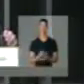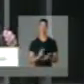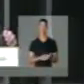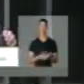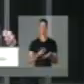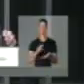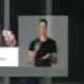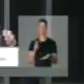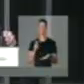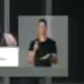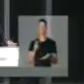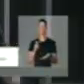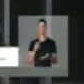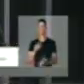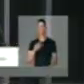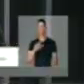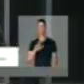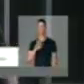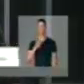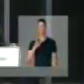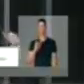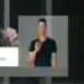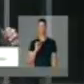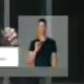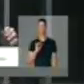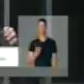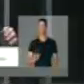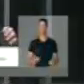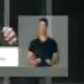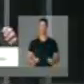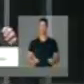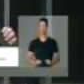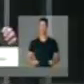amanheceram em luto, sangrando.